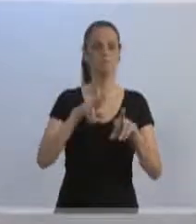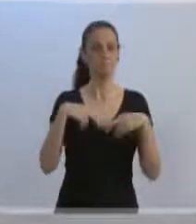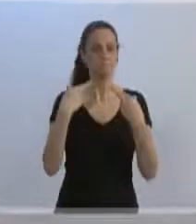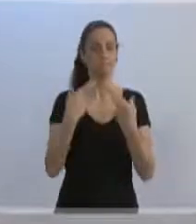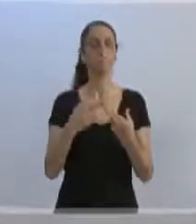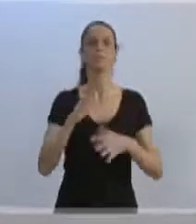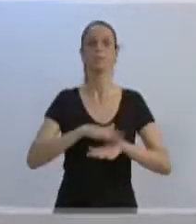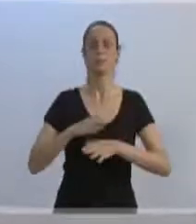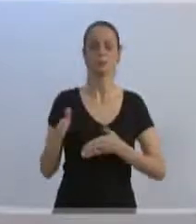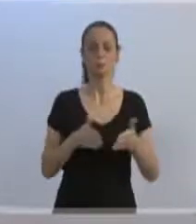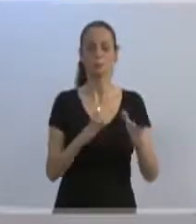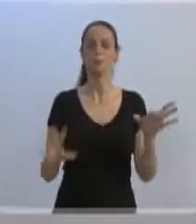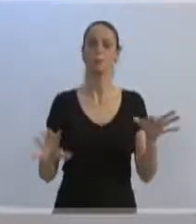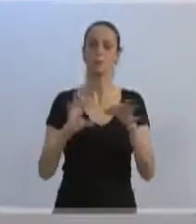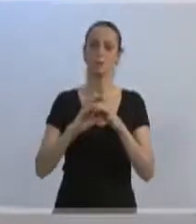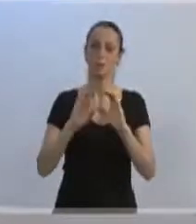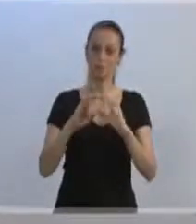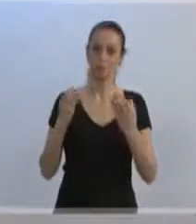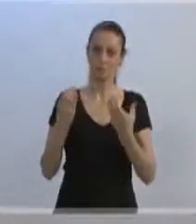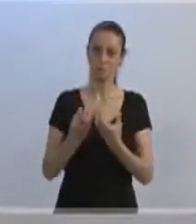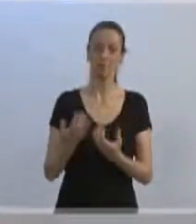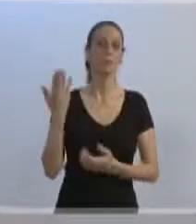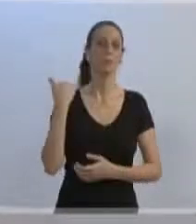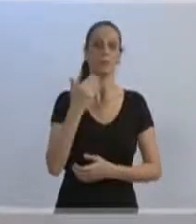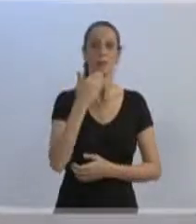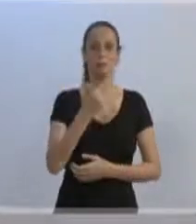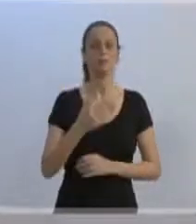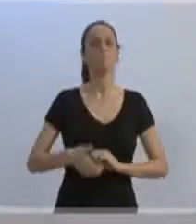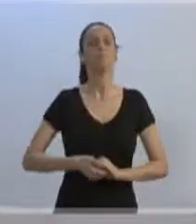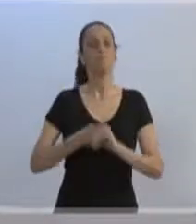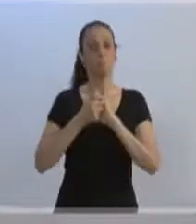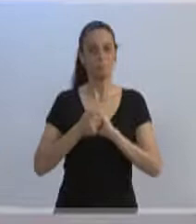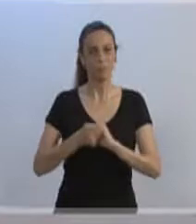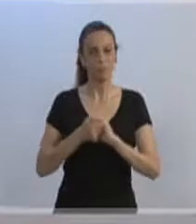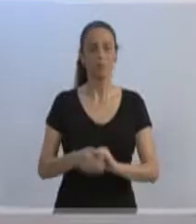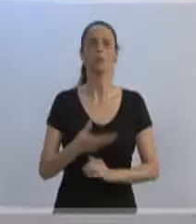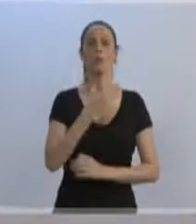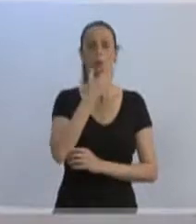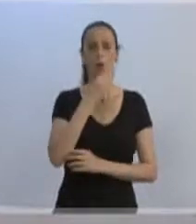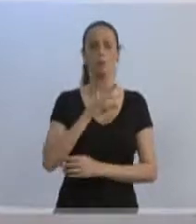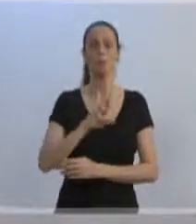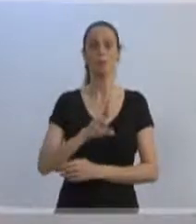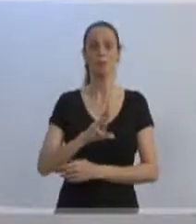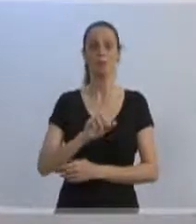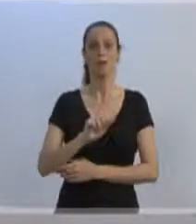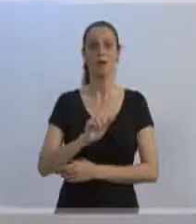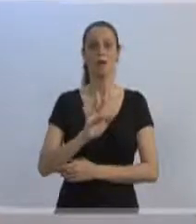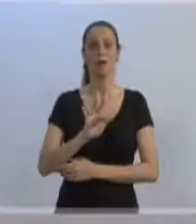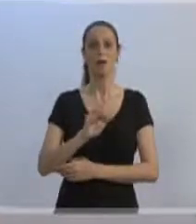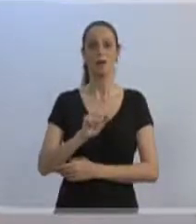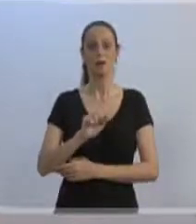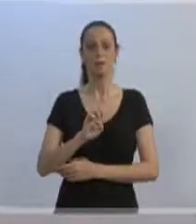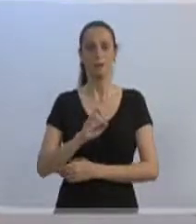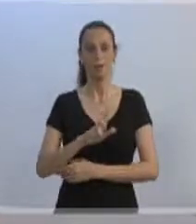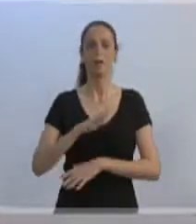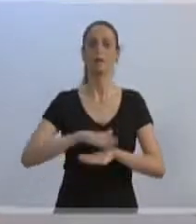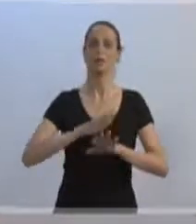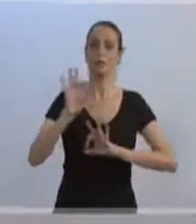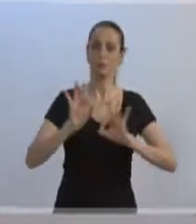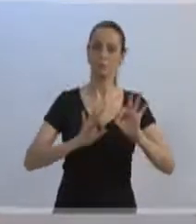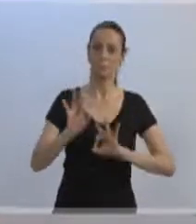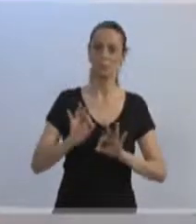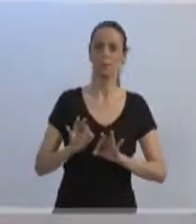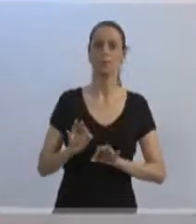encaminhamentos junto à comunidade essa reivindicação antiga então parabéns ao rafael que organizou todo esses encaminhamentos lá a presidente